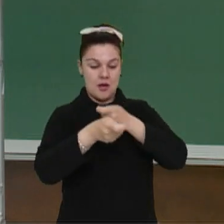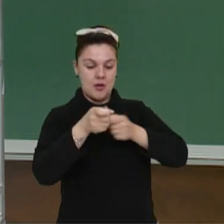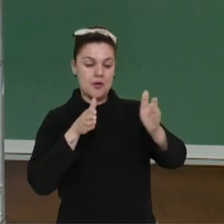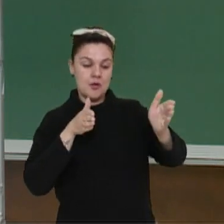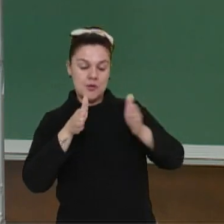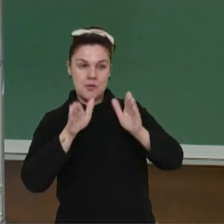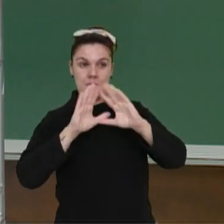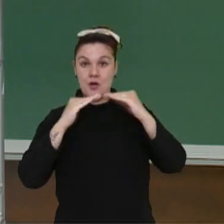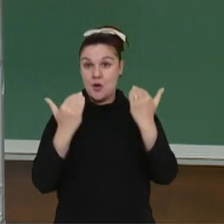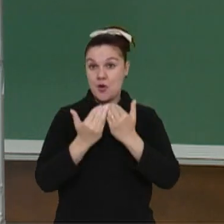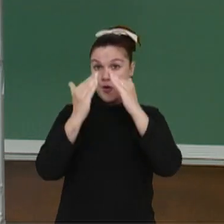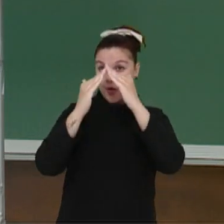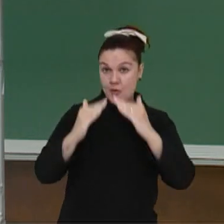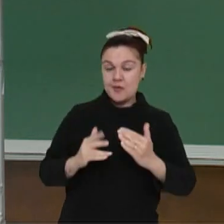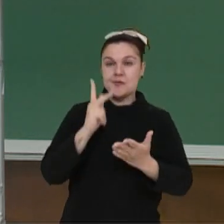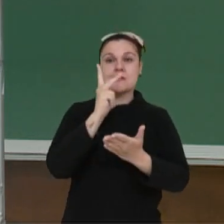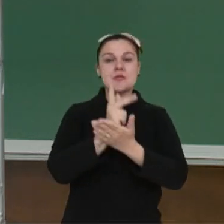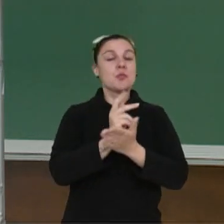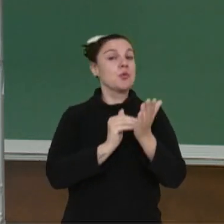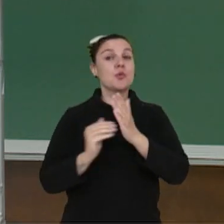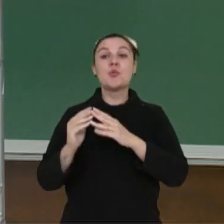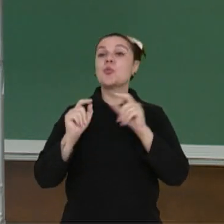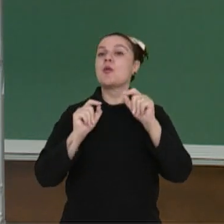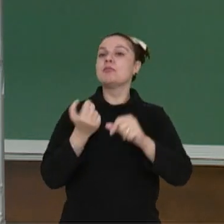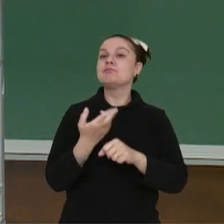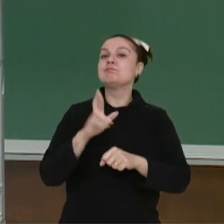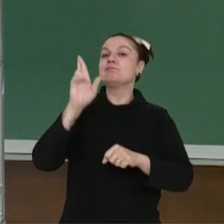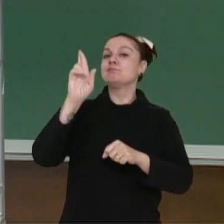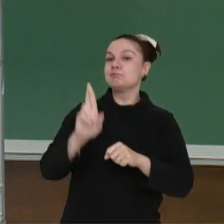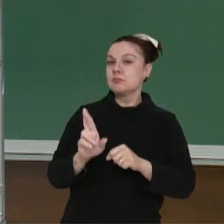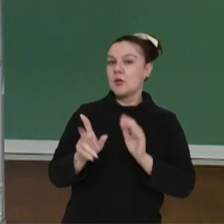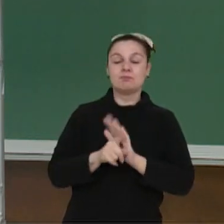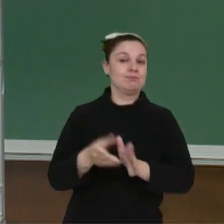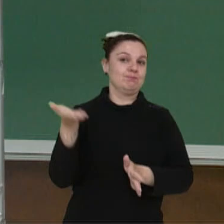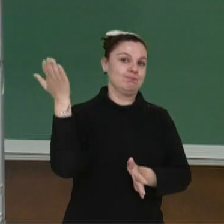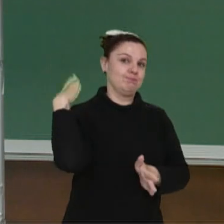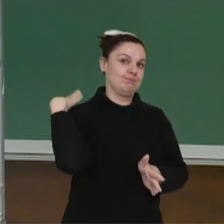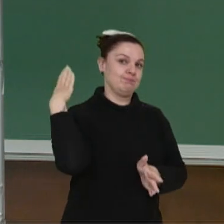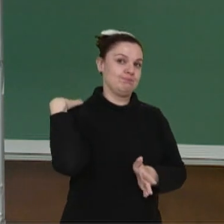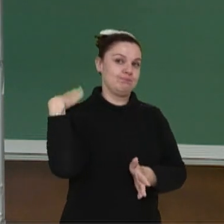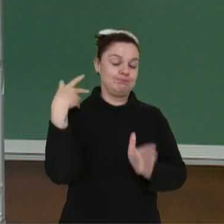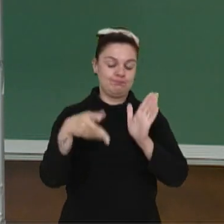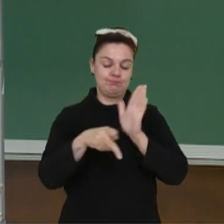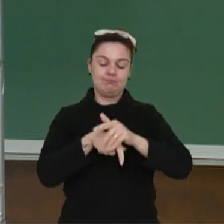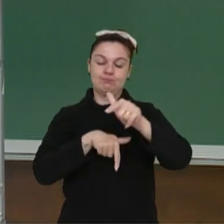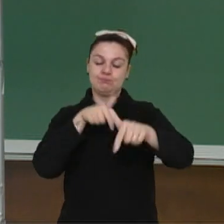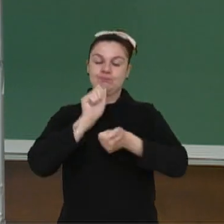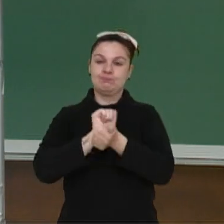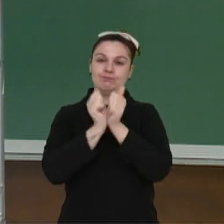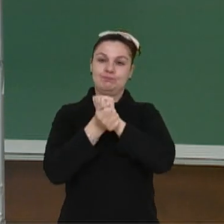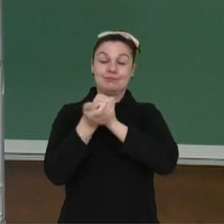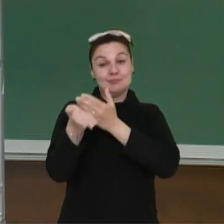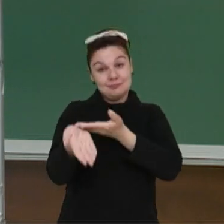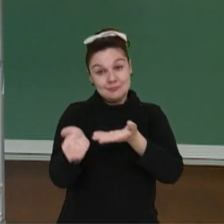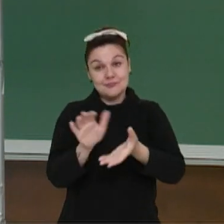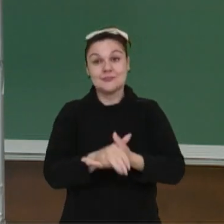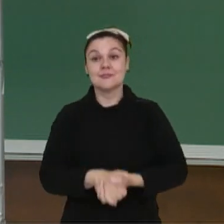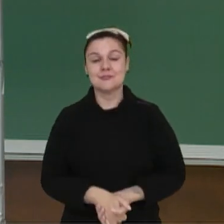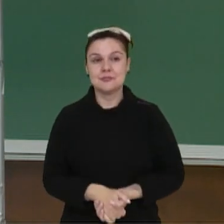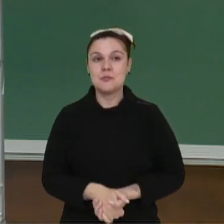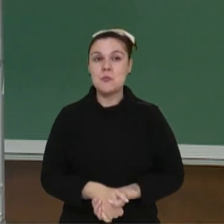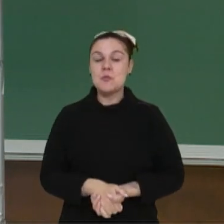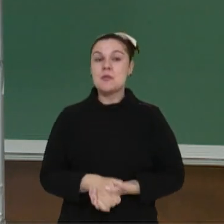período colonial era 100% levada nas costas dos escravos que trabalhavam, né?